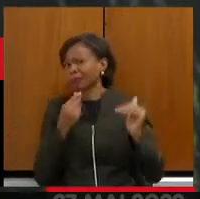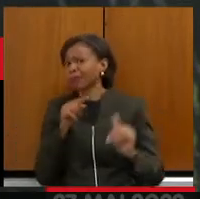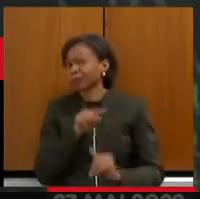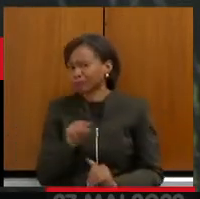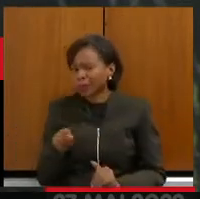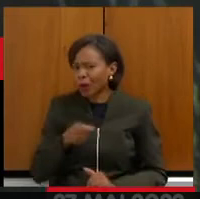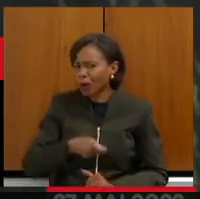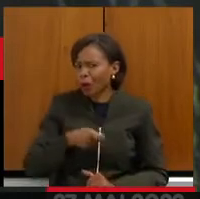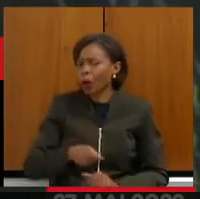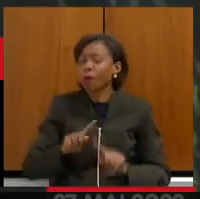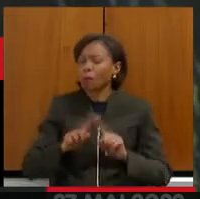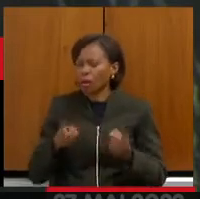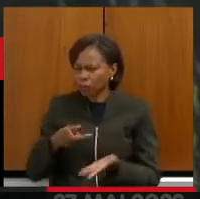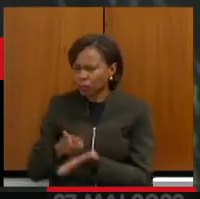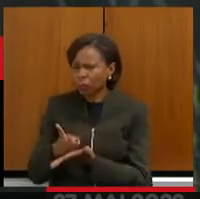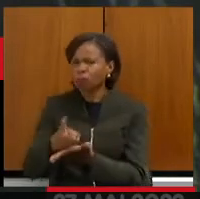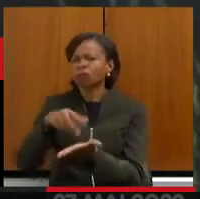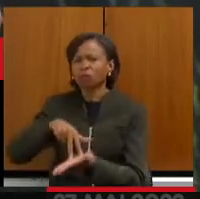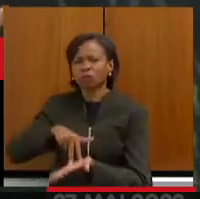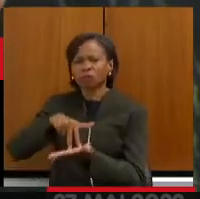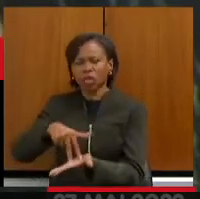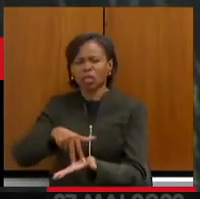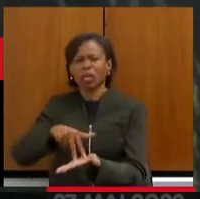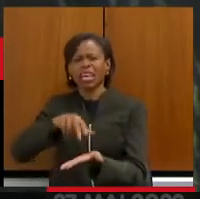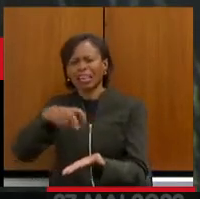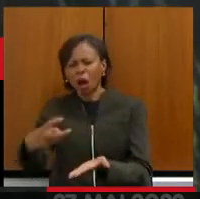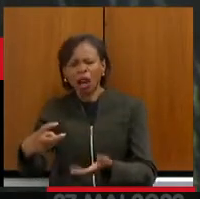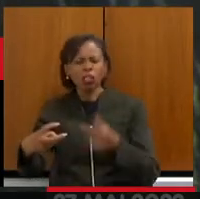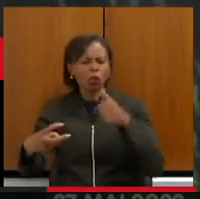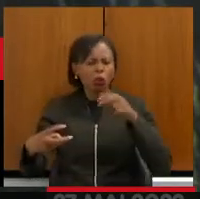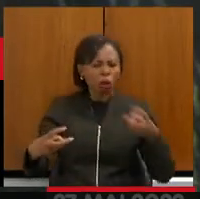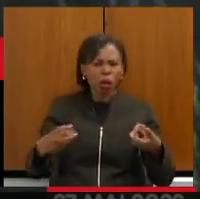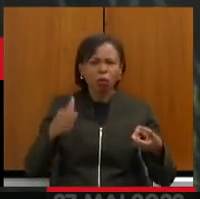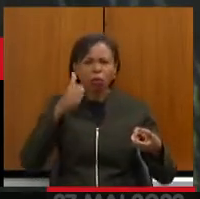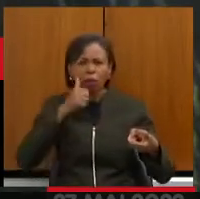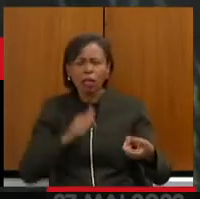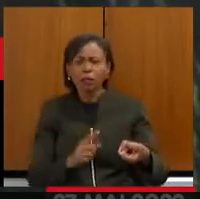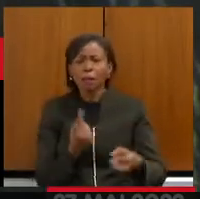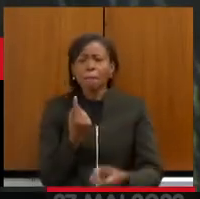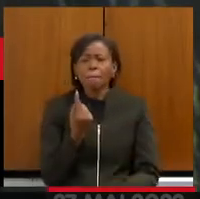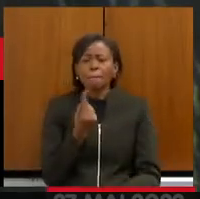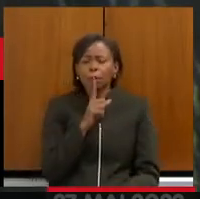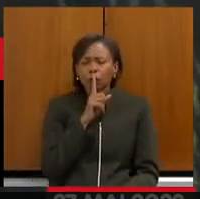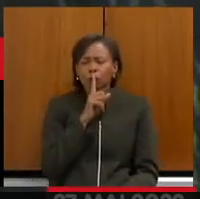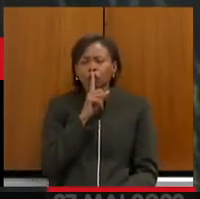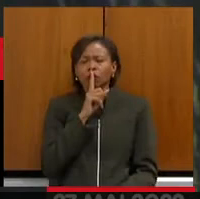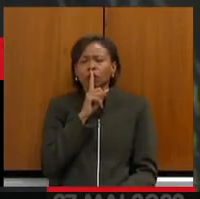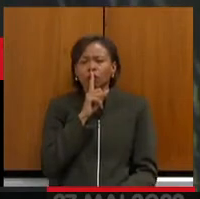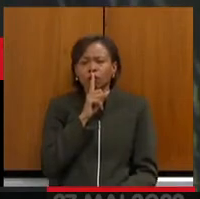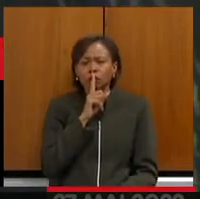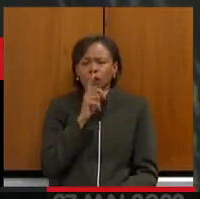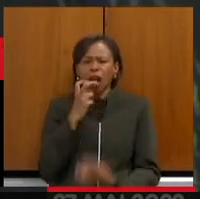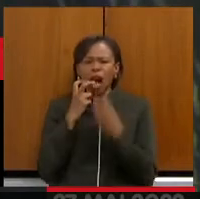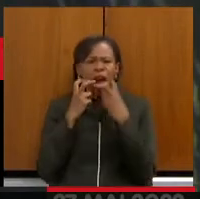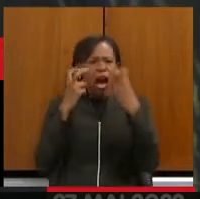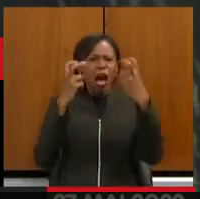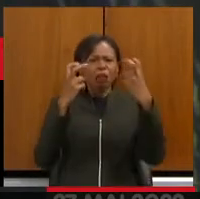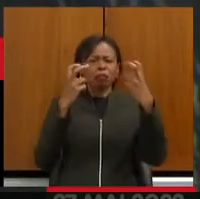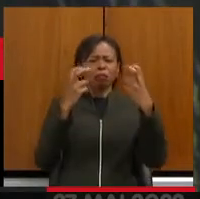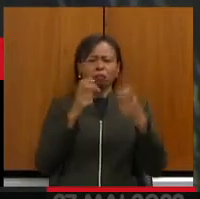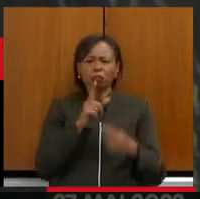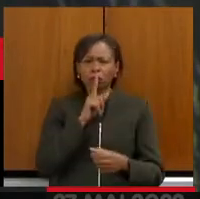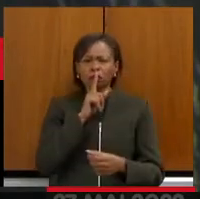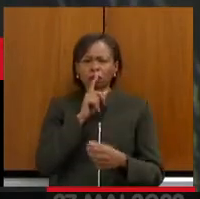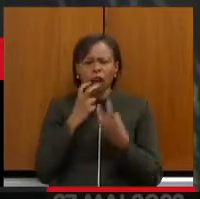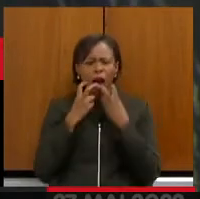a cada companheira Tombada nem um minuto de silêncio lutaremos e gritaremos até